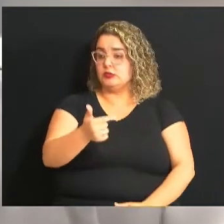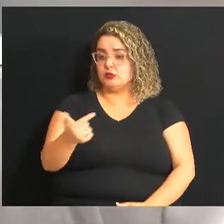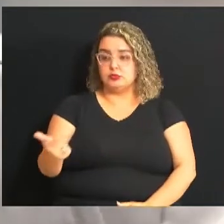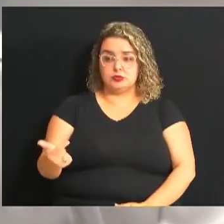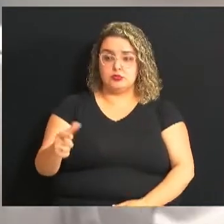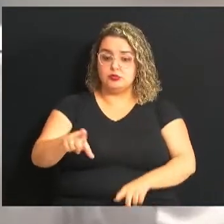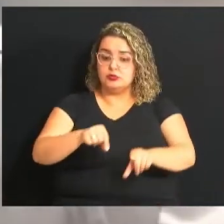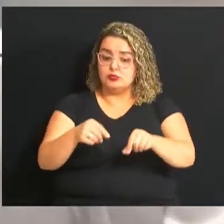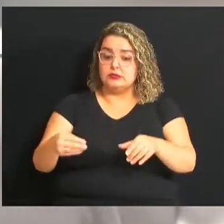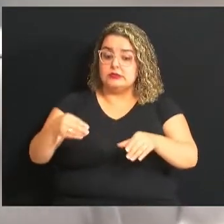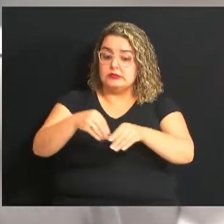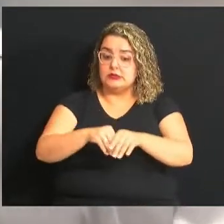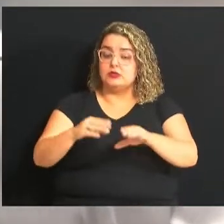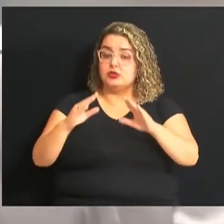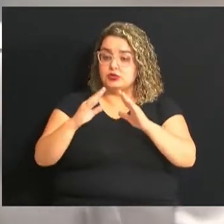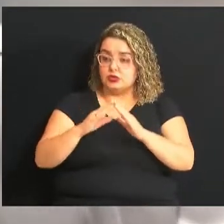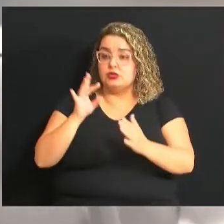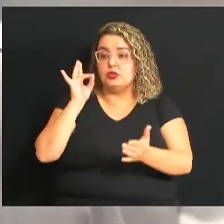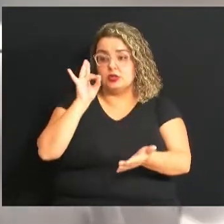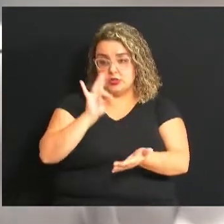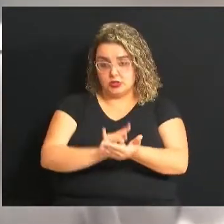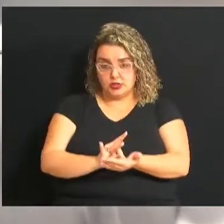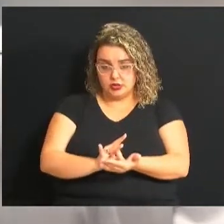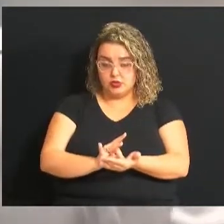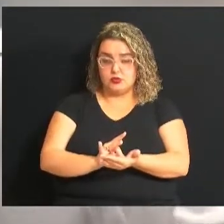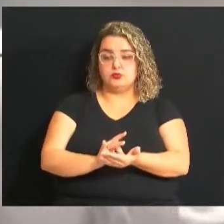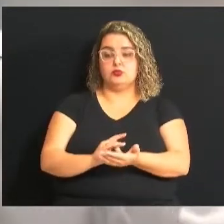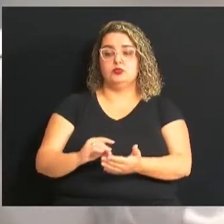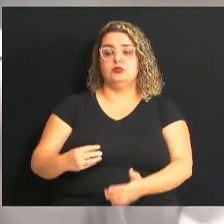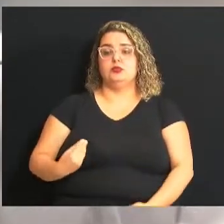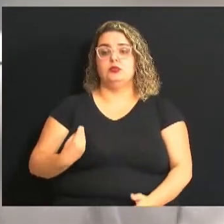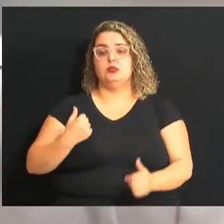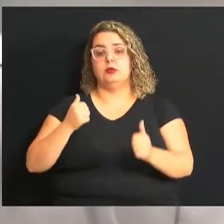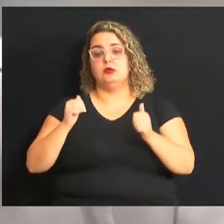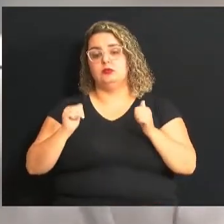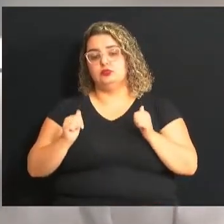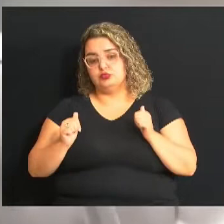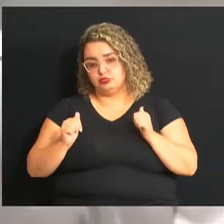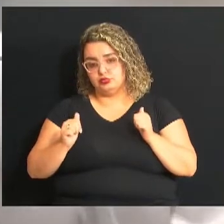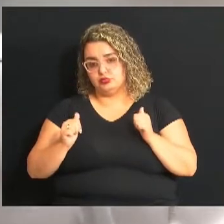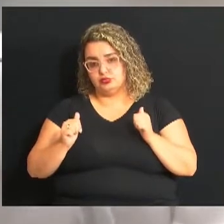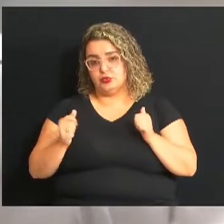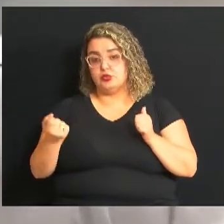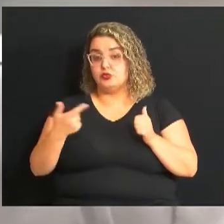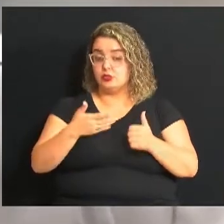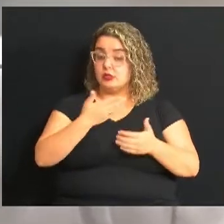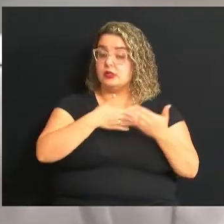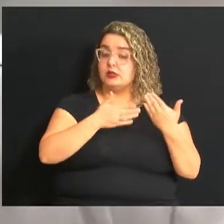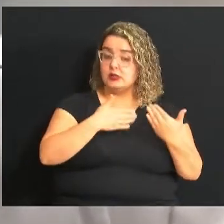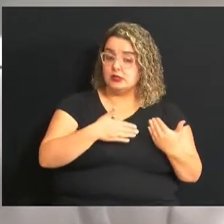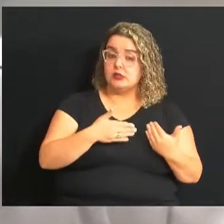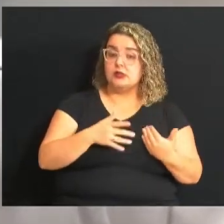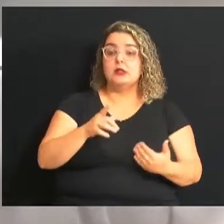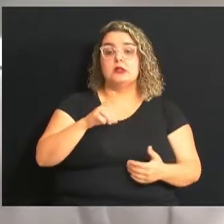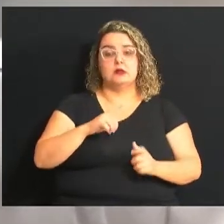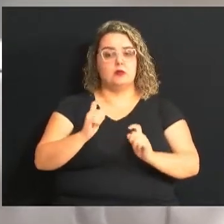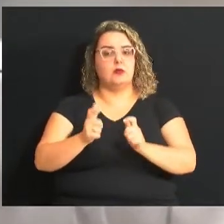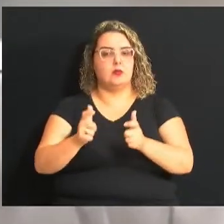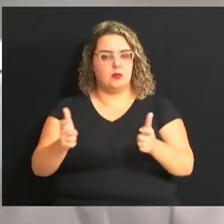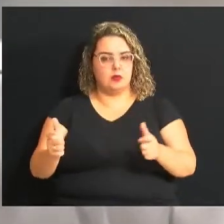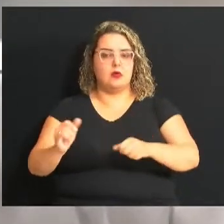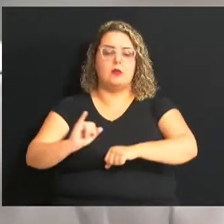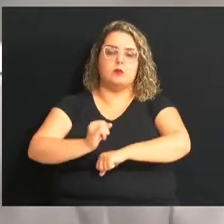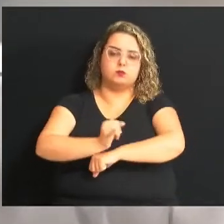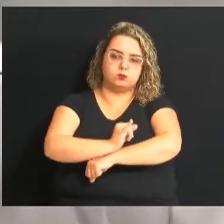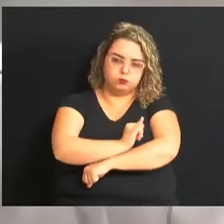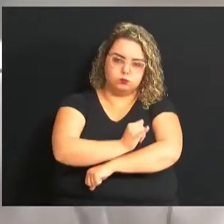de casa, que realmente ficou numa vida muito mais sedentária do que era antes, houve sim um aumento de peso